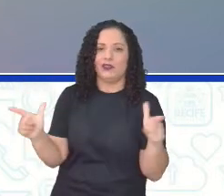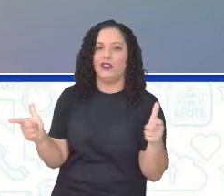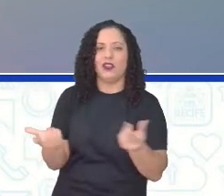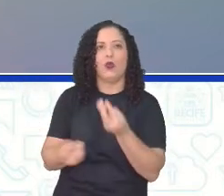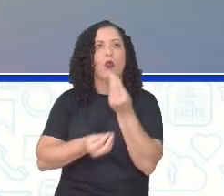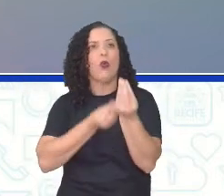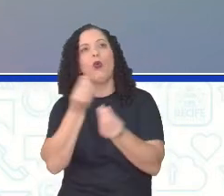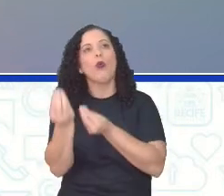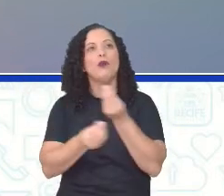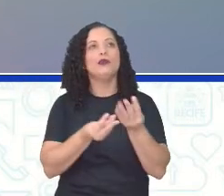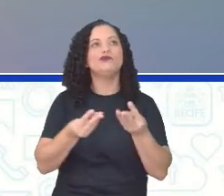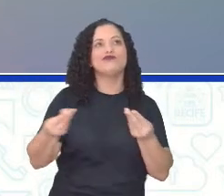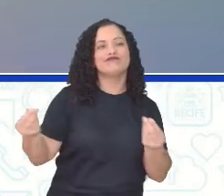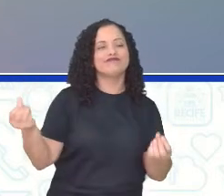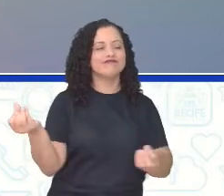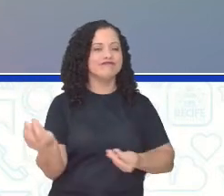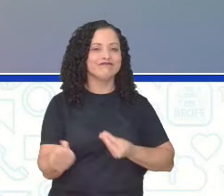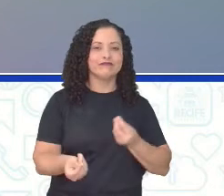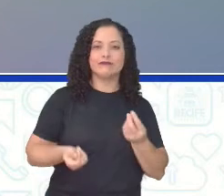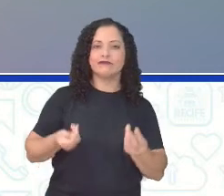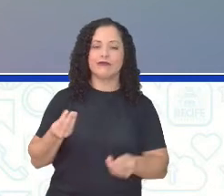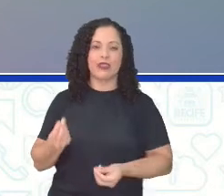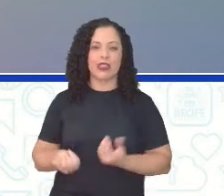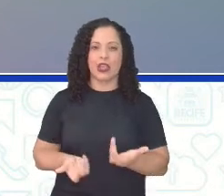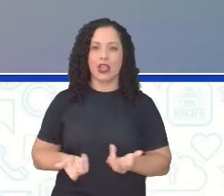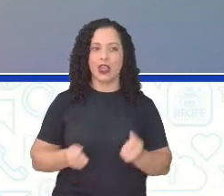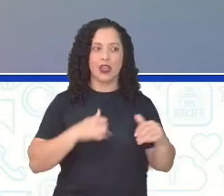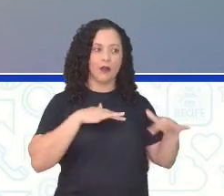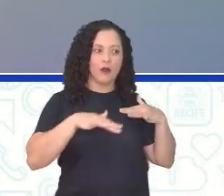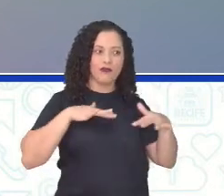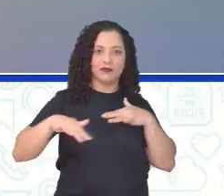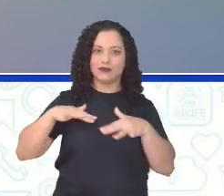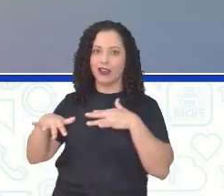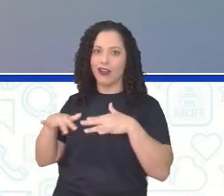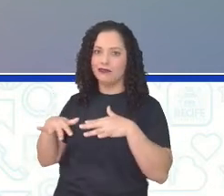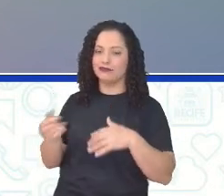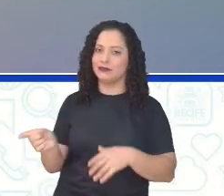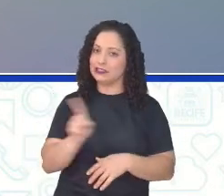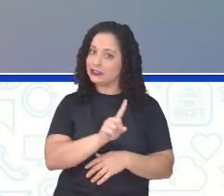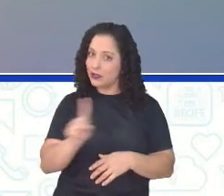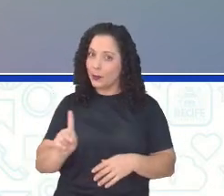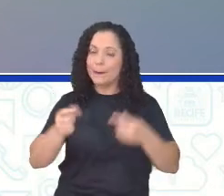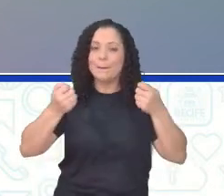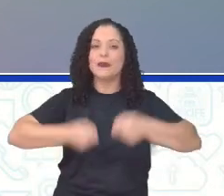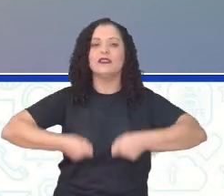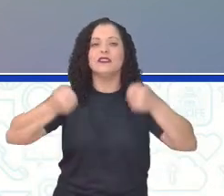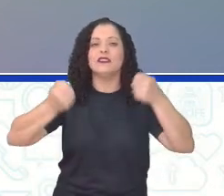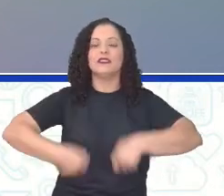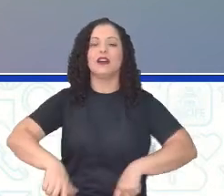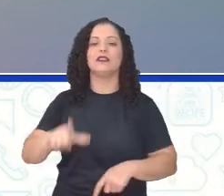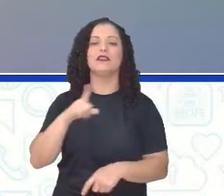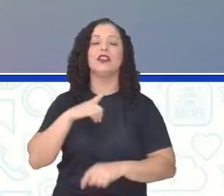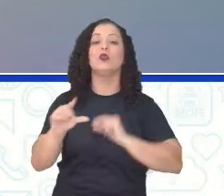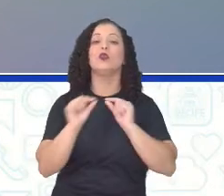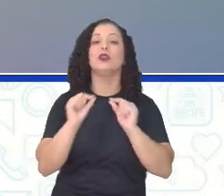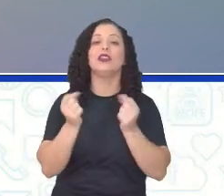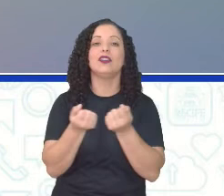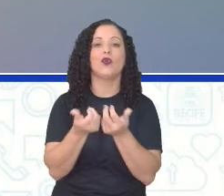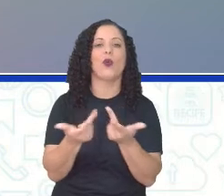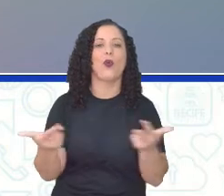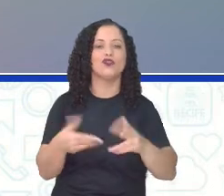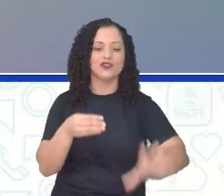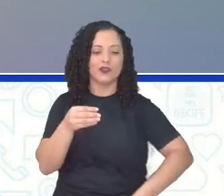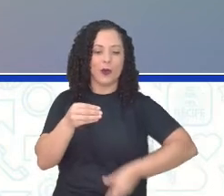de, vamos dizer assim, de fazer nenhum tipo de locomoção. É preciso que tenha, né, mais